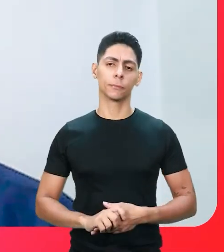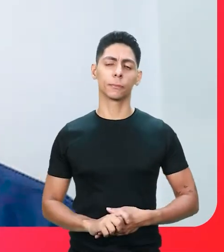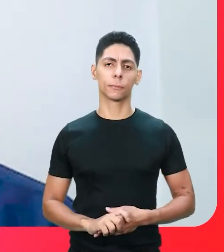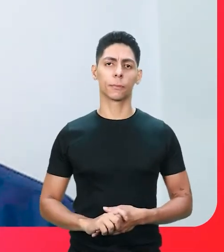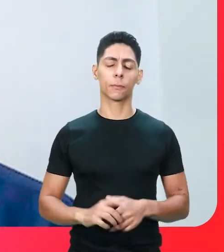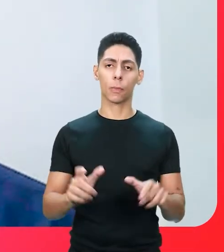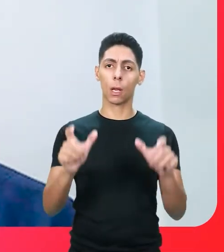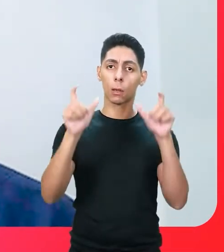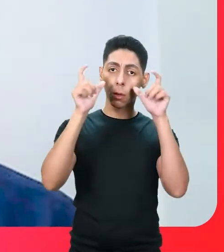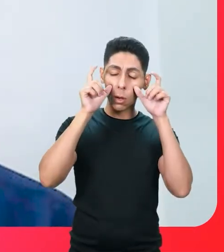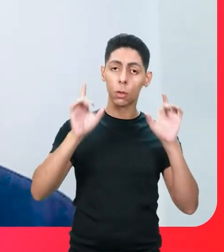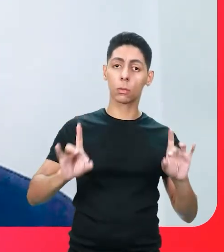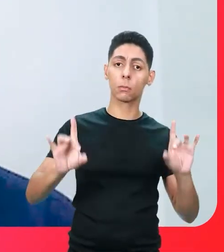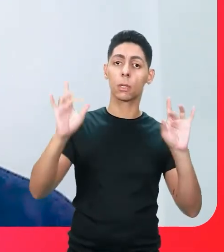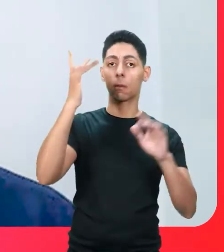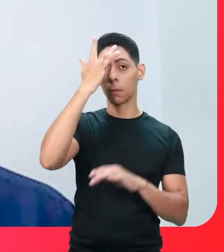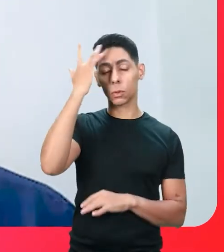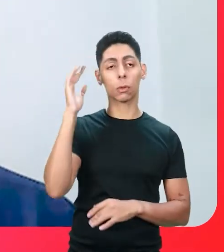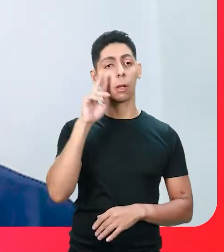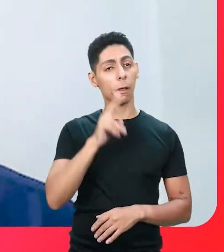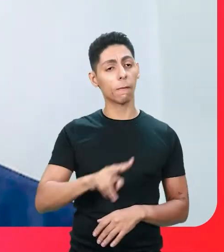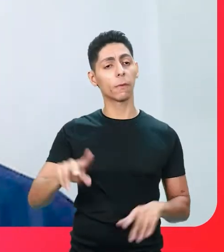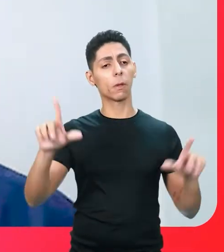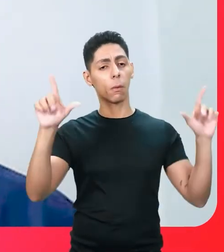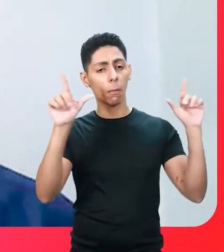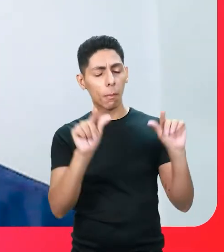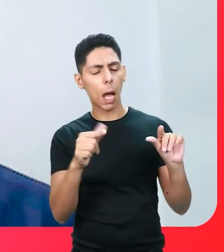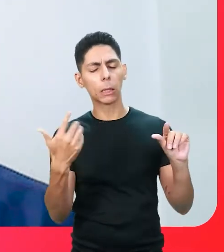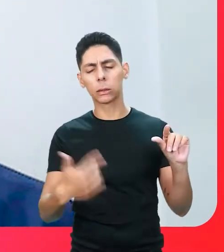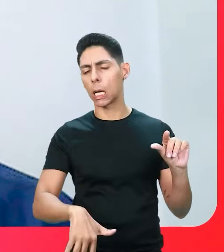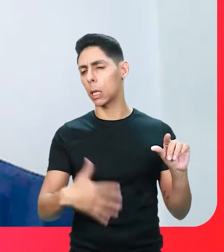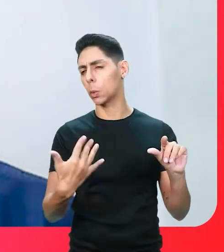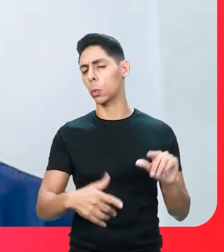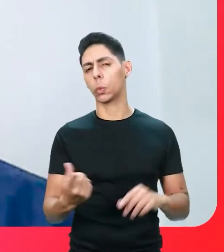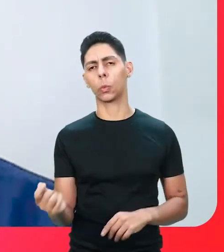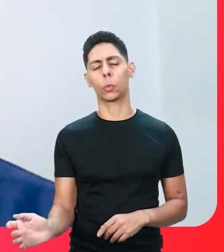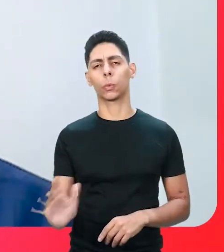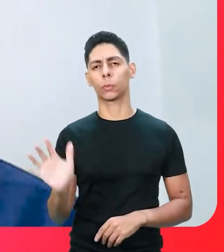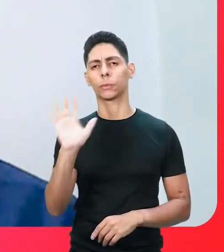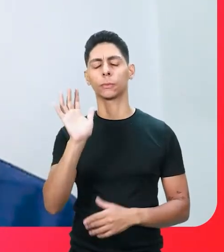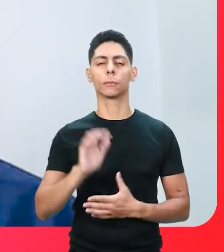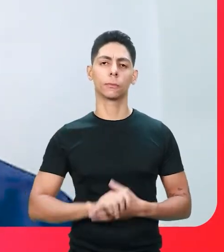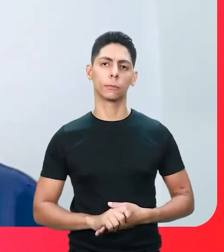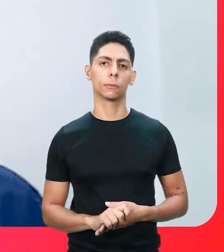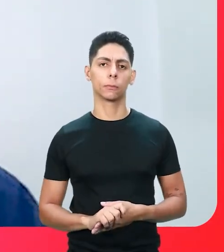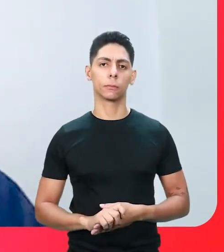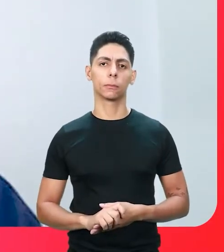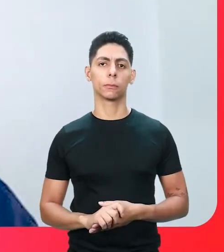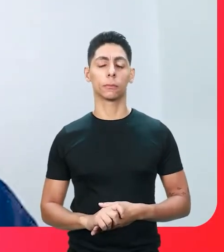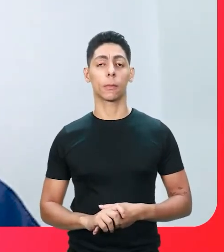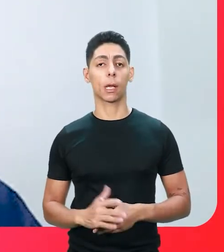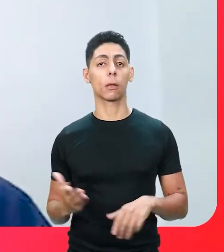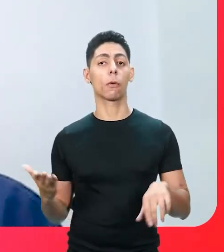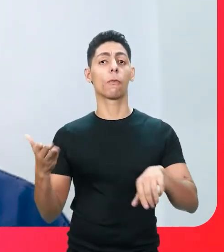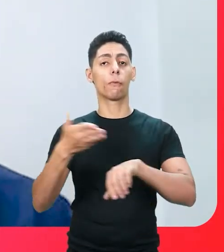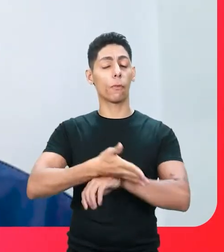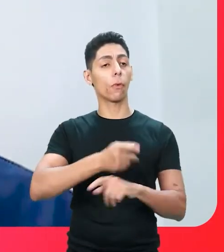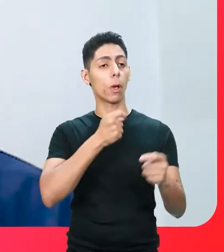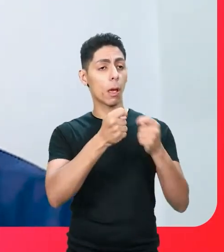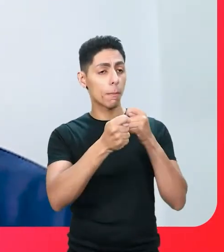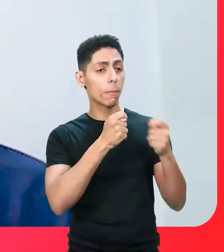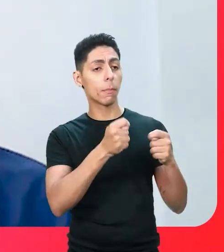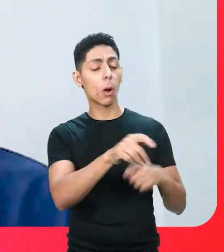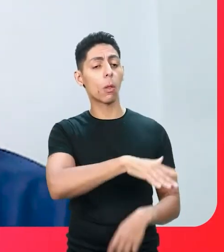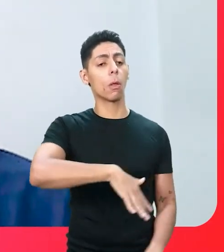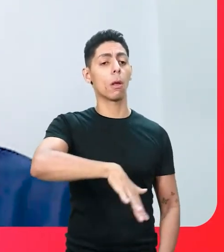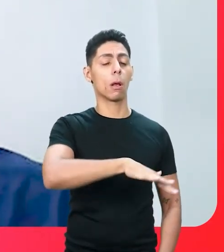Óculos especiais para quem tem visão subnormal eram muito caros. E eu fui repórter de campo. Não foi fácil,